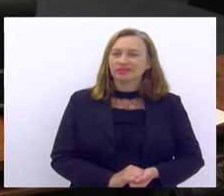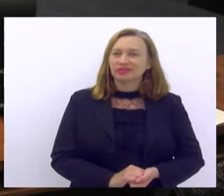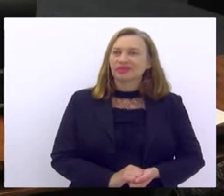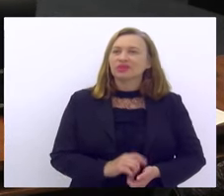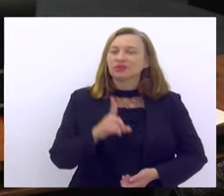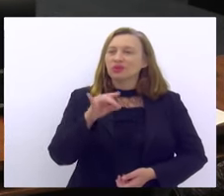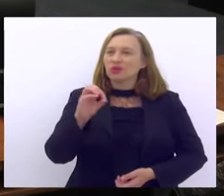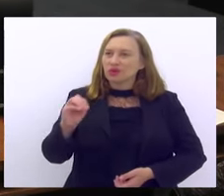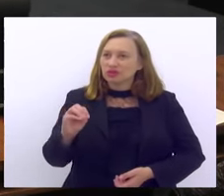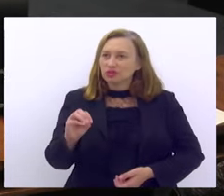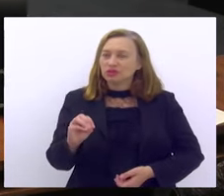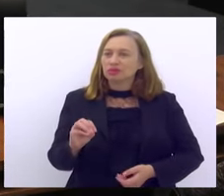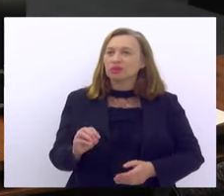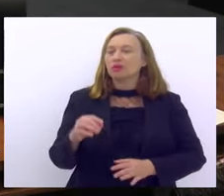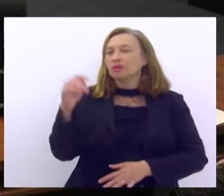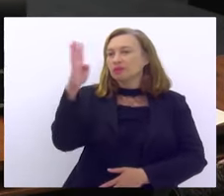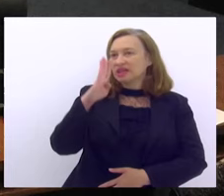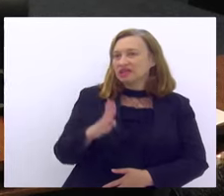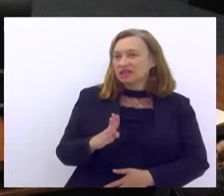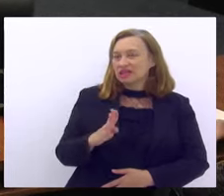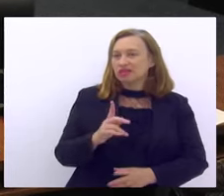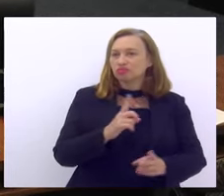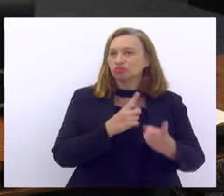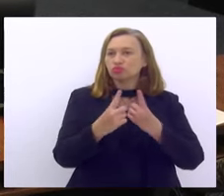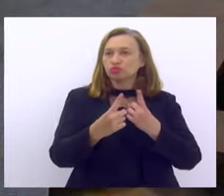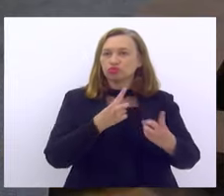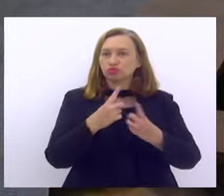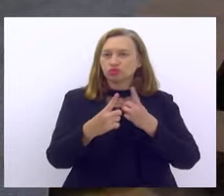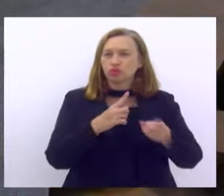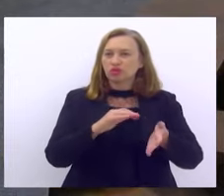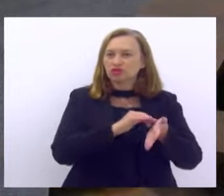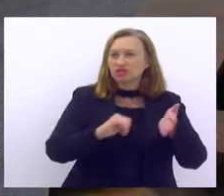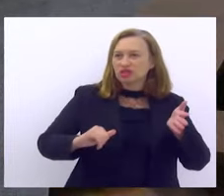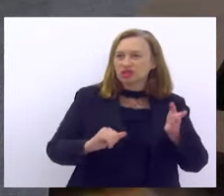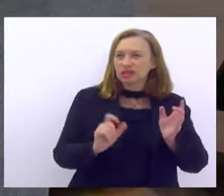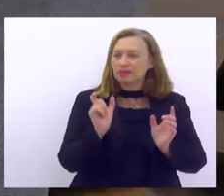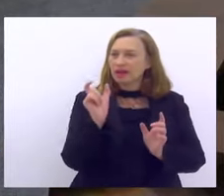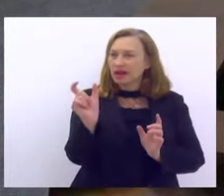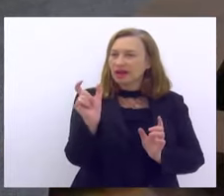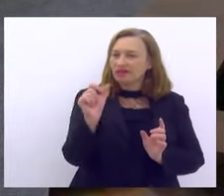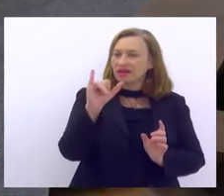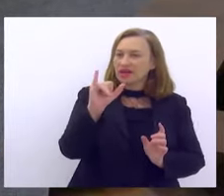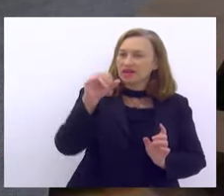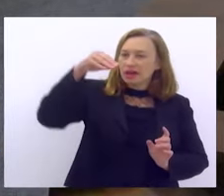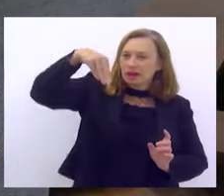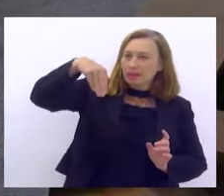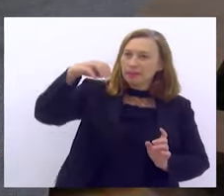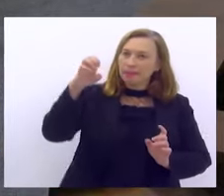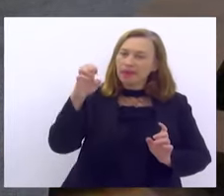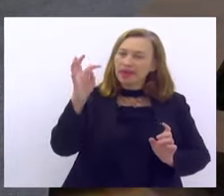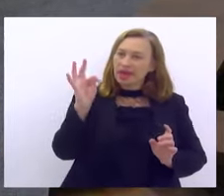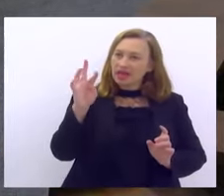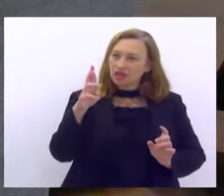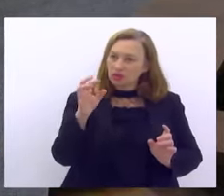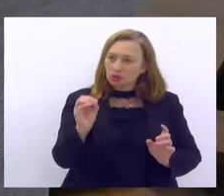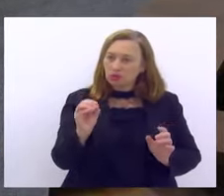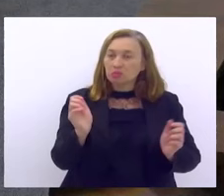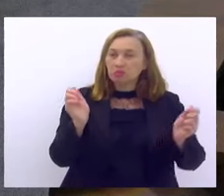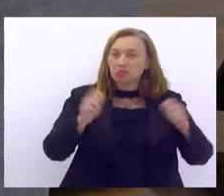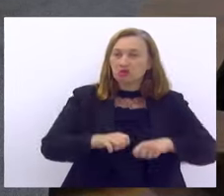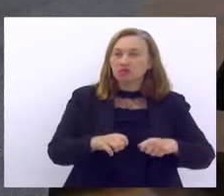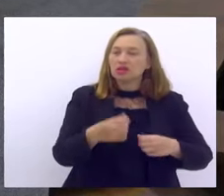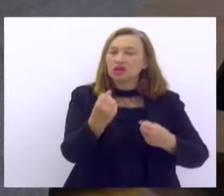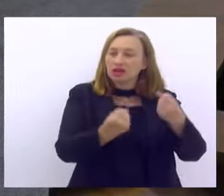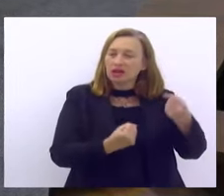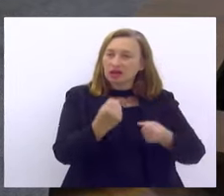Código de Transporte Brasileiro de Trânsito e tira-se ali a palavra e meto, com isso possibilitando a veículos